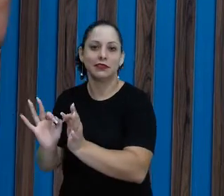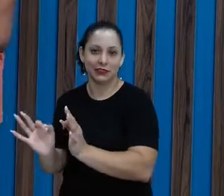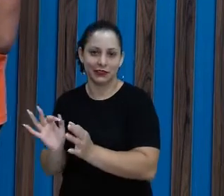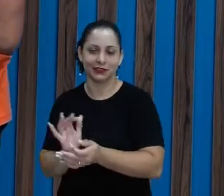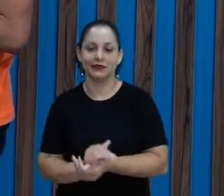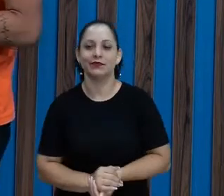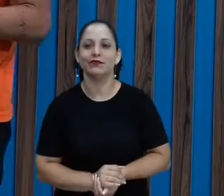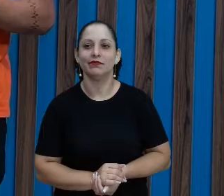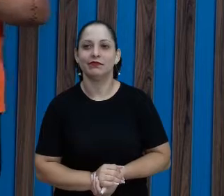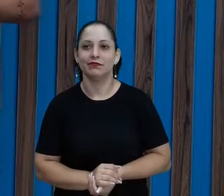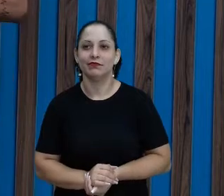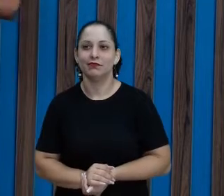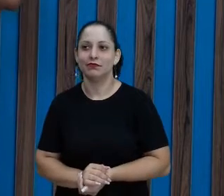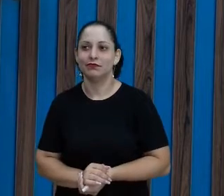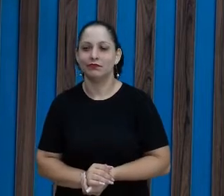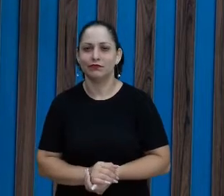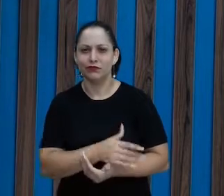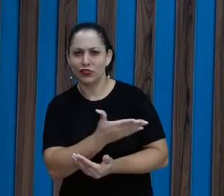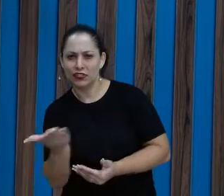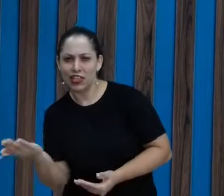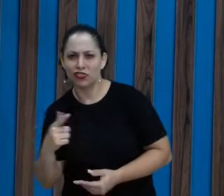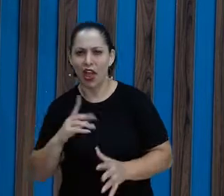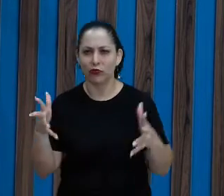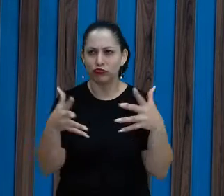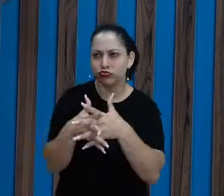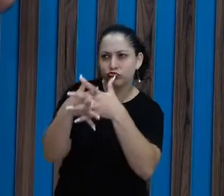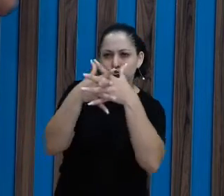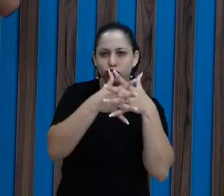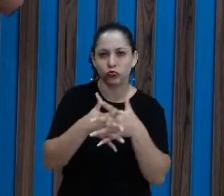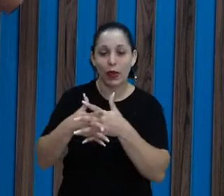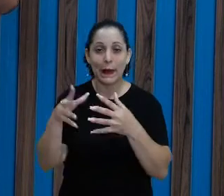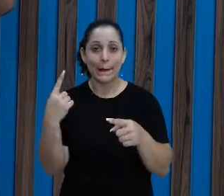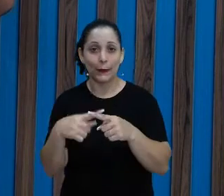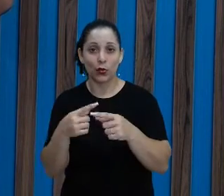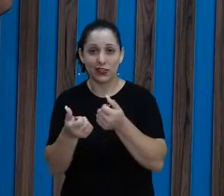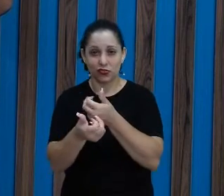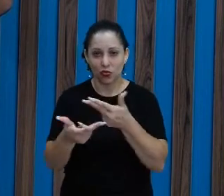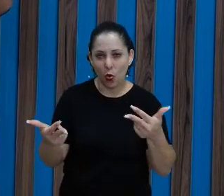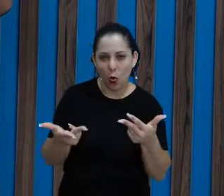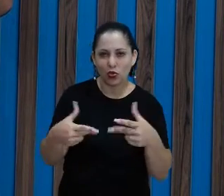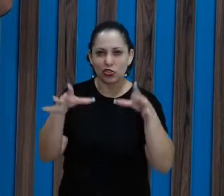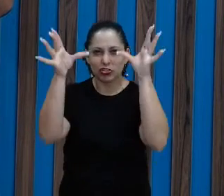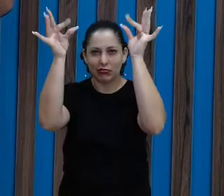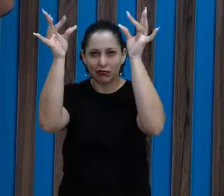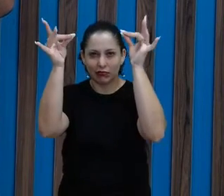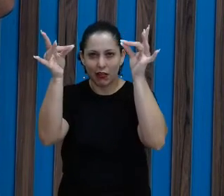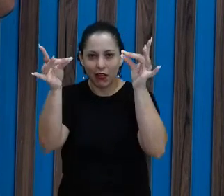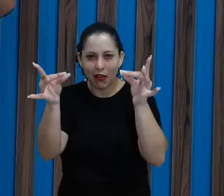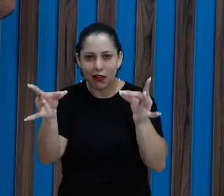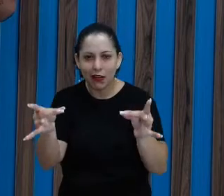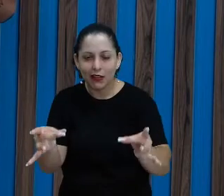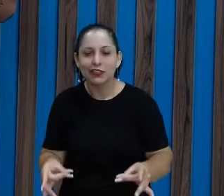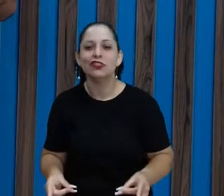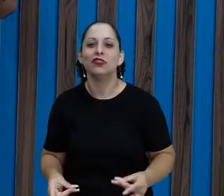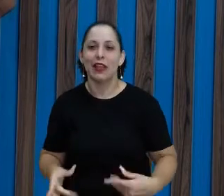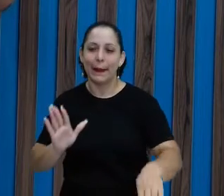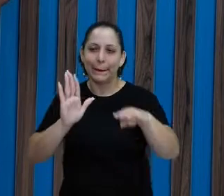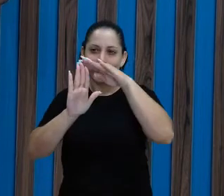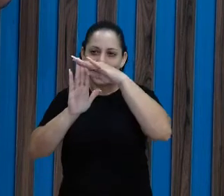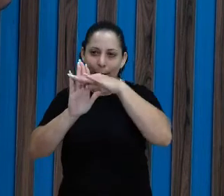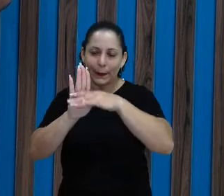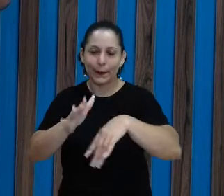organização. Não sei se está um pouco aí bagunçado, porque essas coisas mais, como é que eu posso dizer,